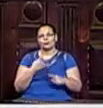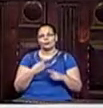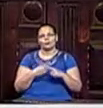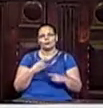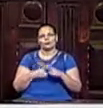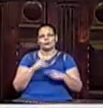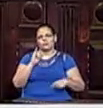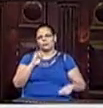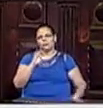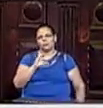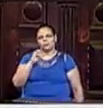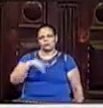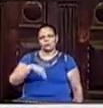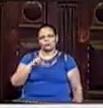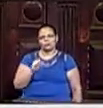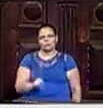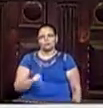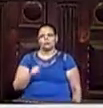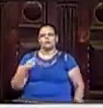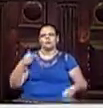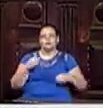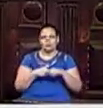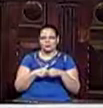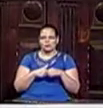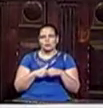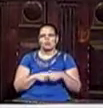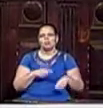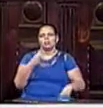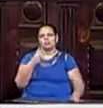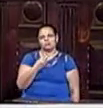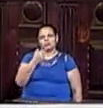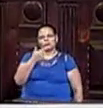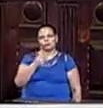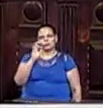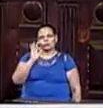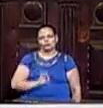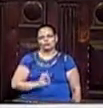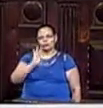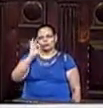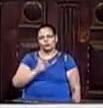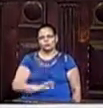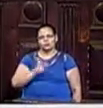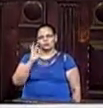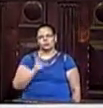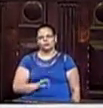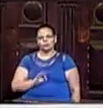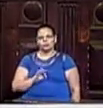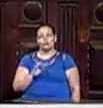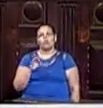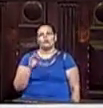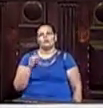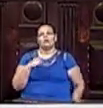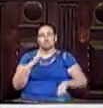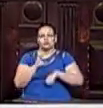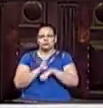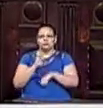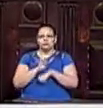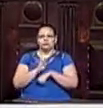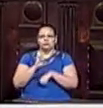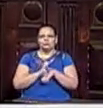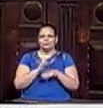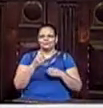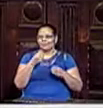da gasolina, deputada Lucinha, chega a 32%, e em estados